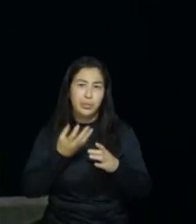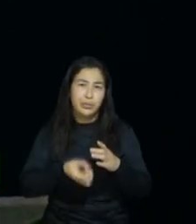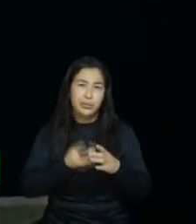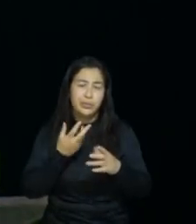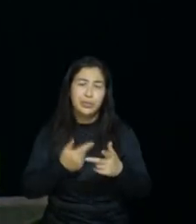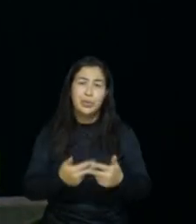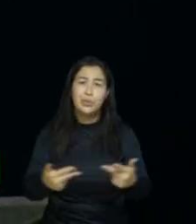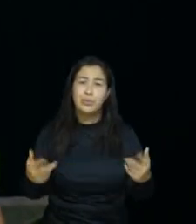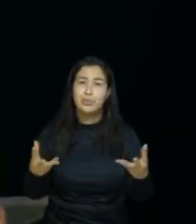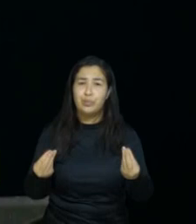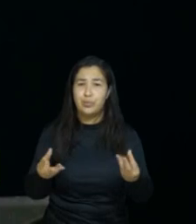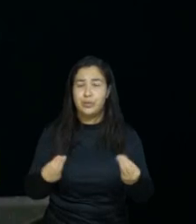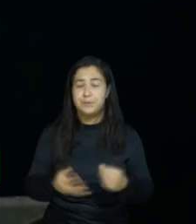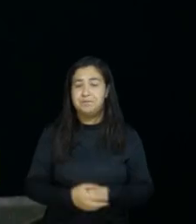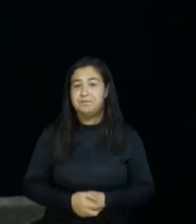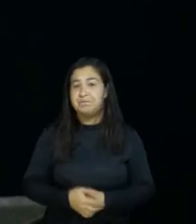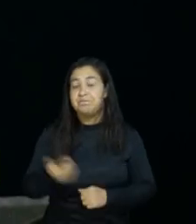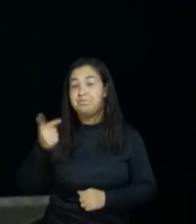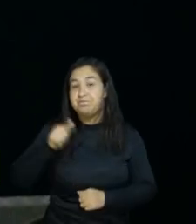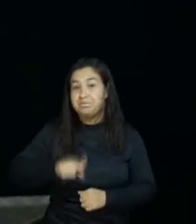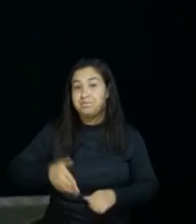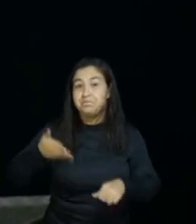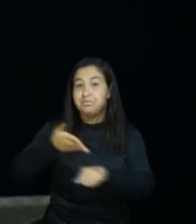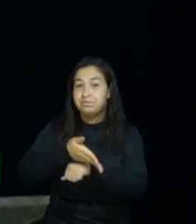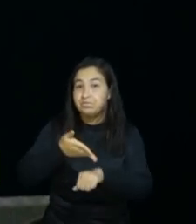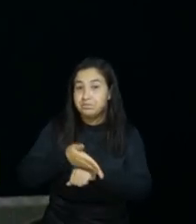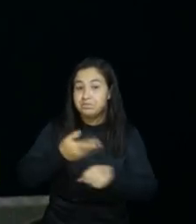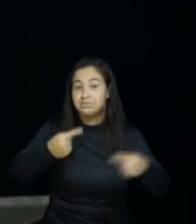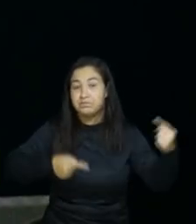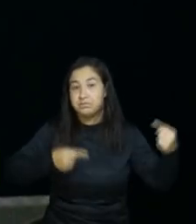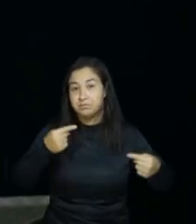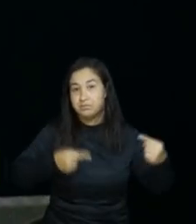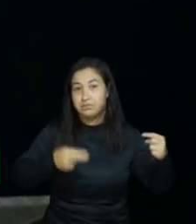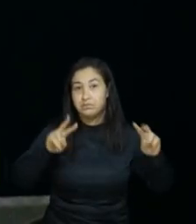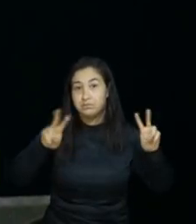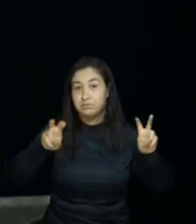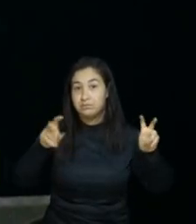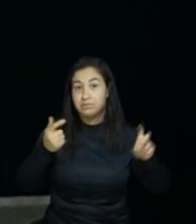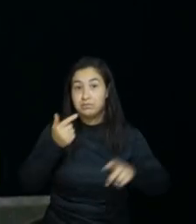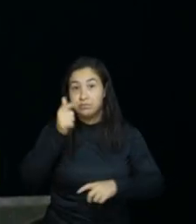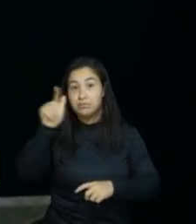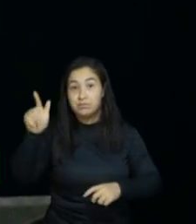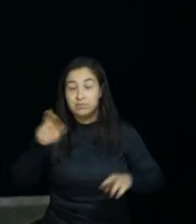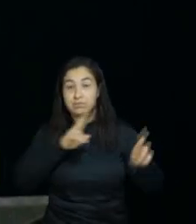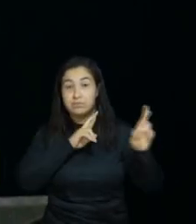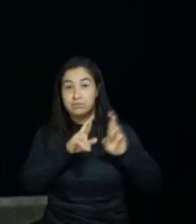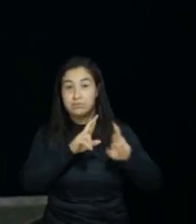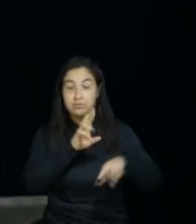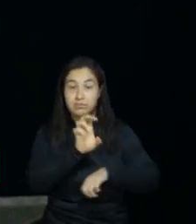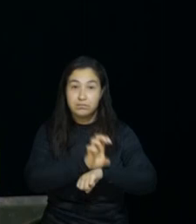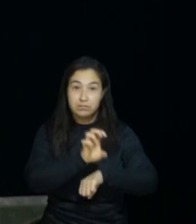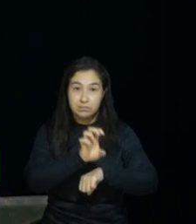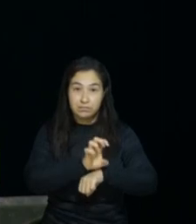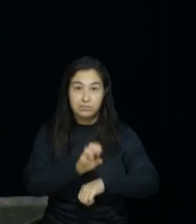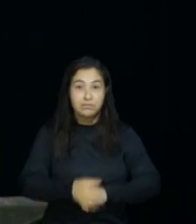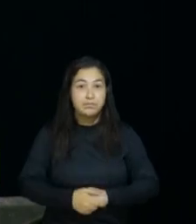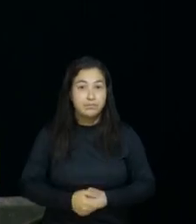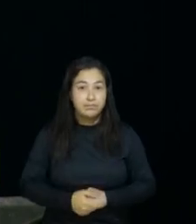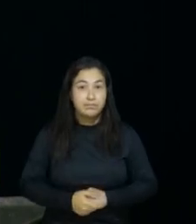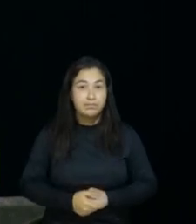como também participa da discussão de outros assuntos importantes como as rodovias estaduais,